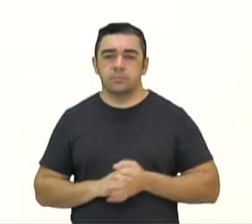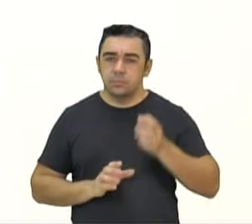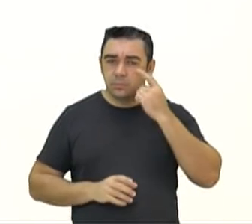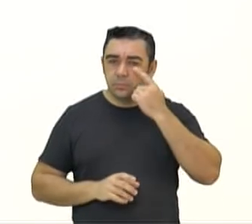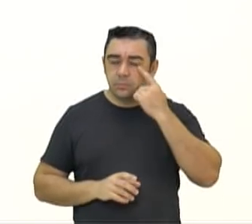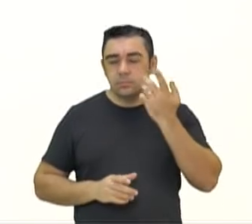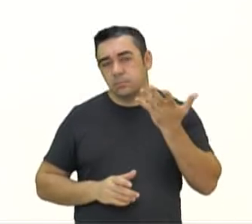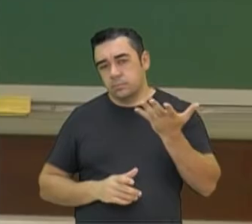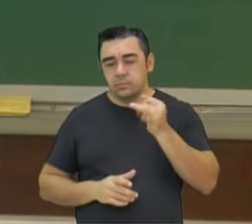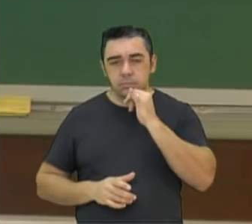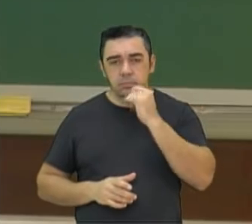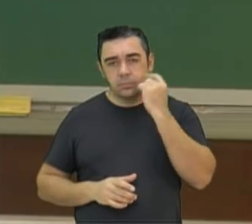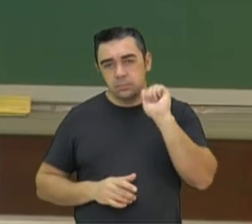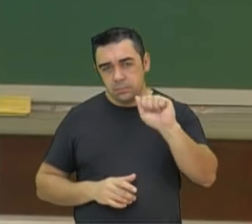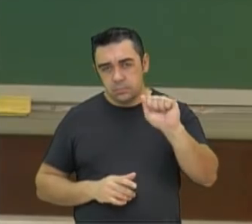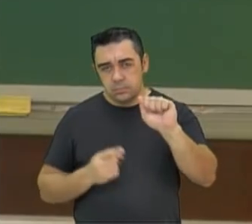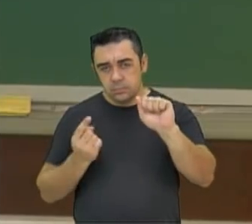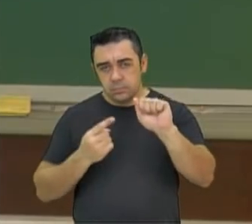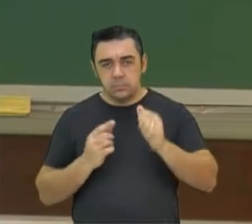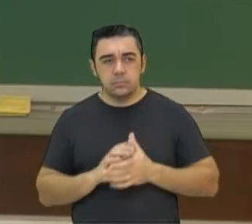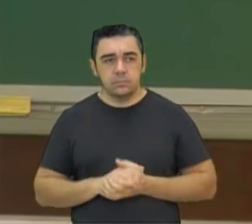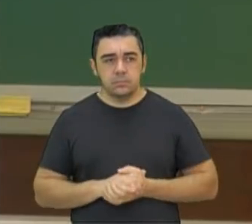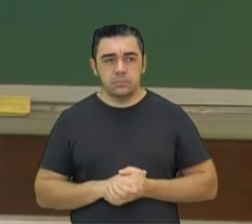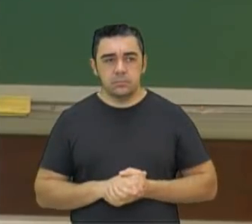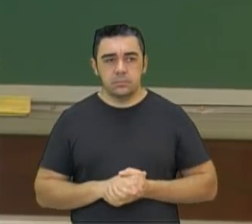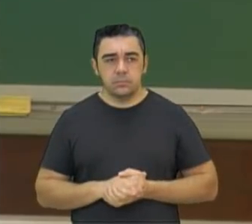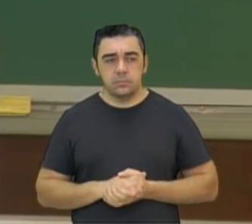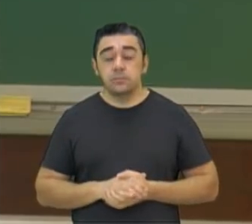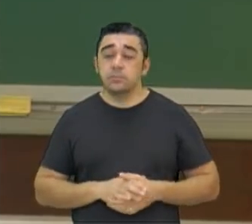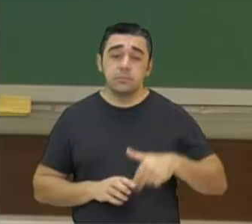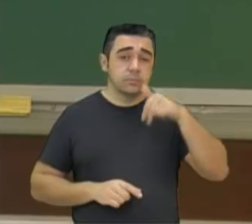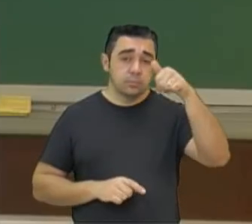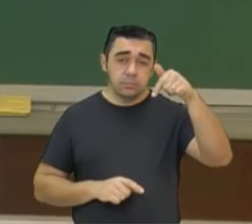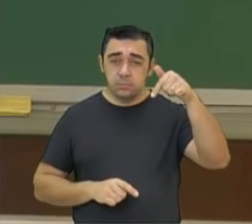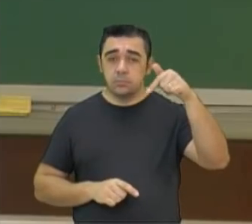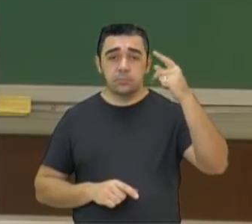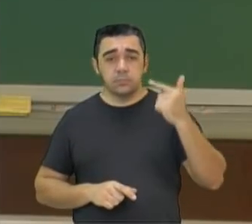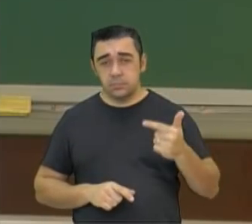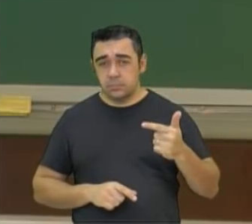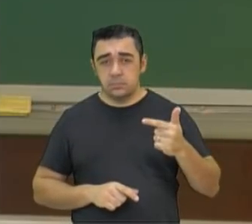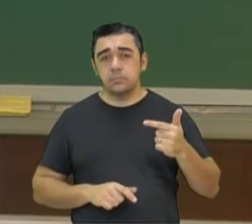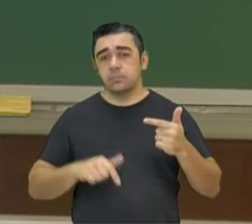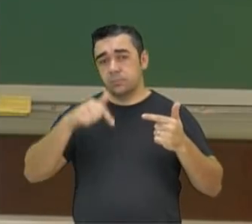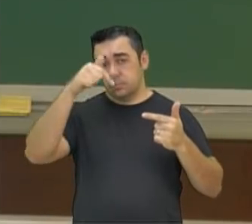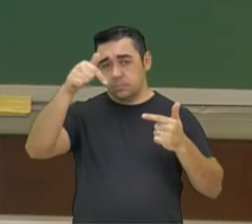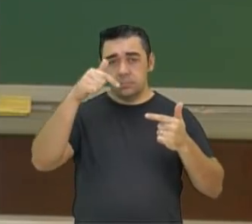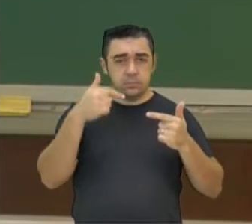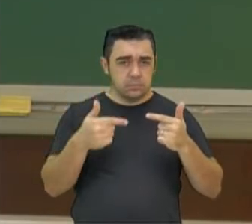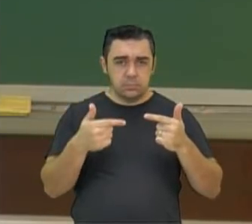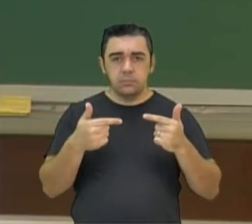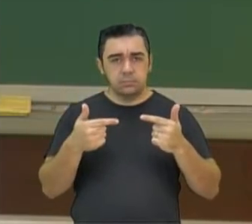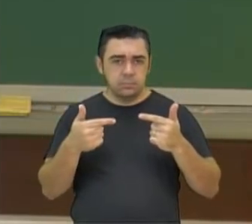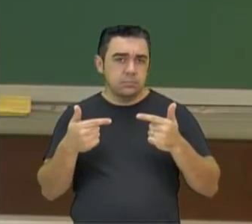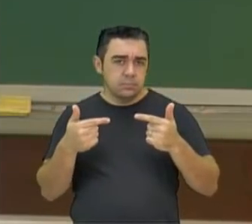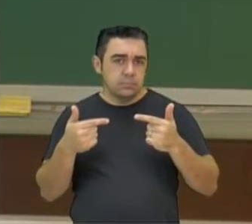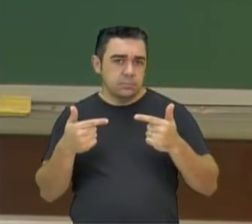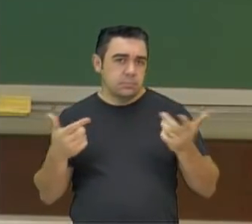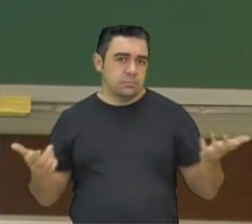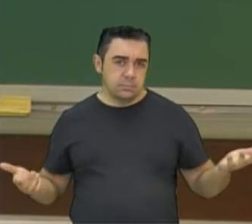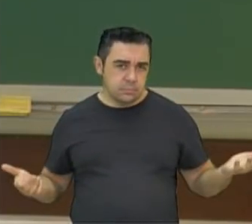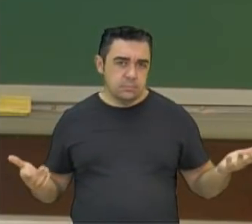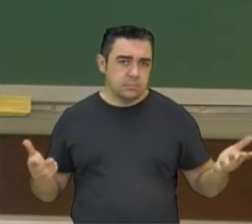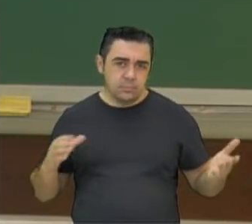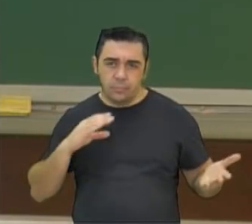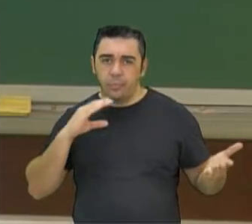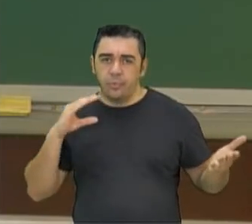o exemplo A. Binômio de 7 sobre 2 é igual a binômio de 7 sobre 2? Aqui é